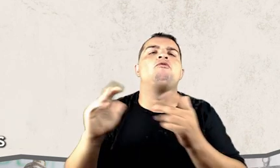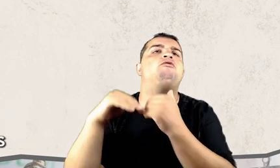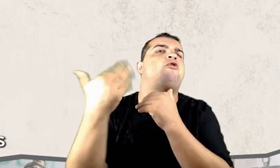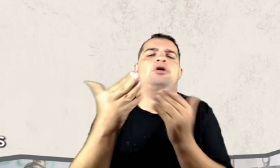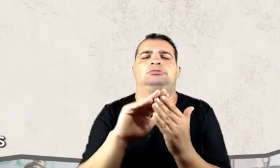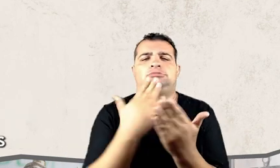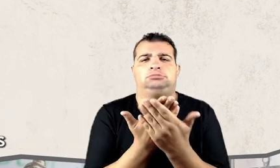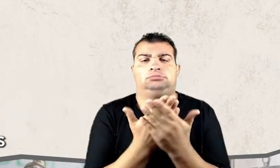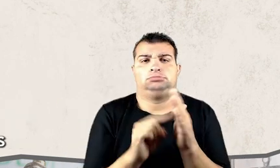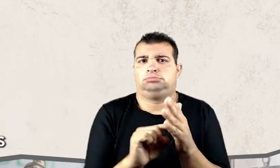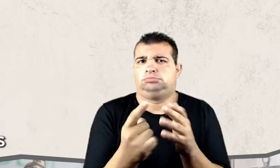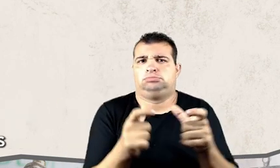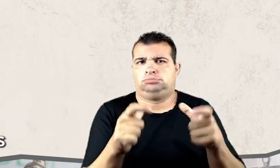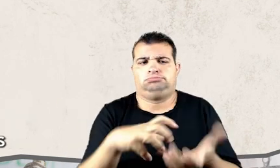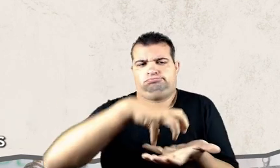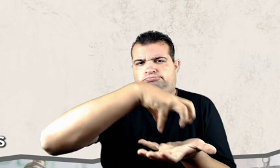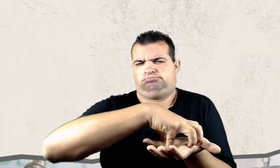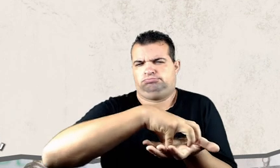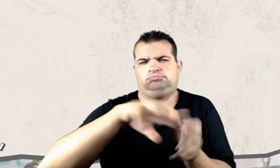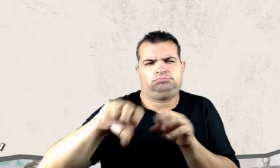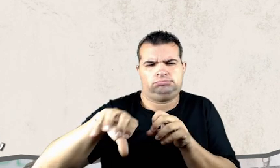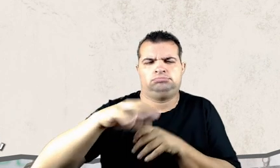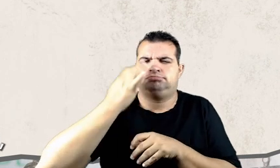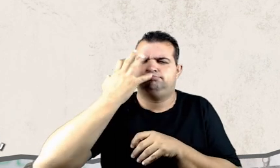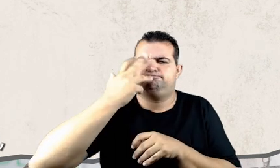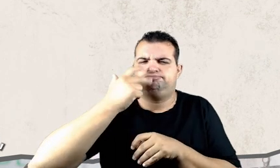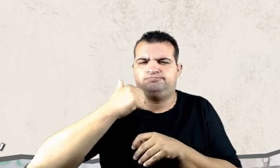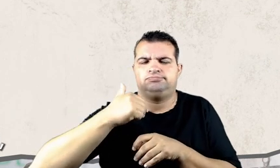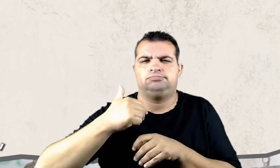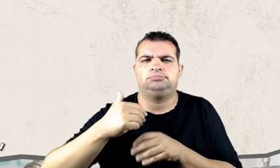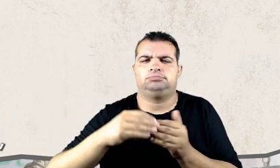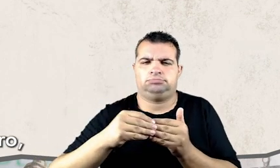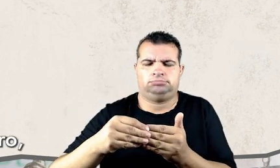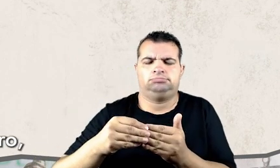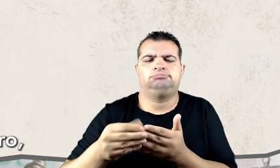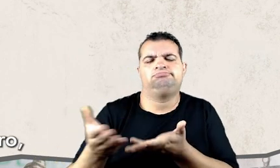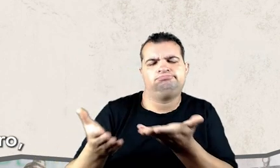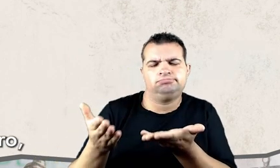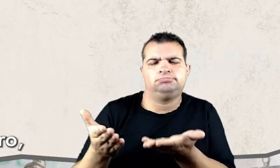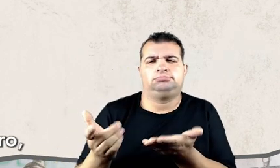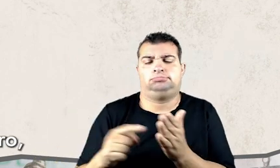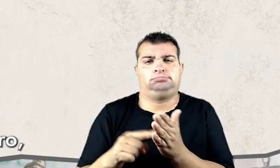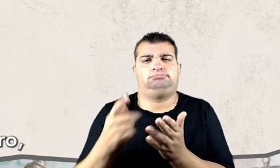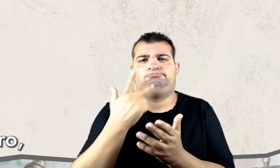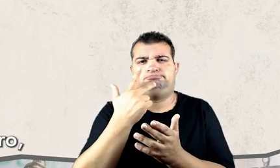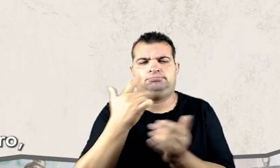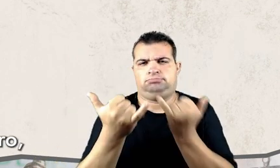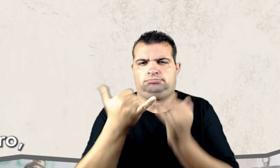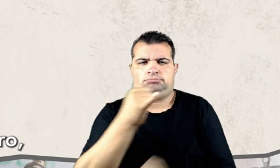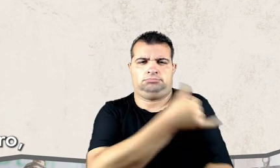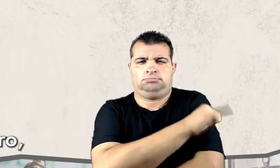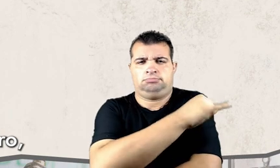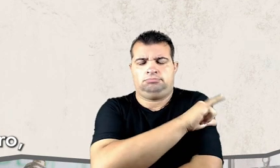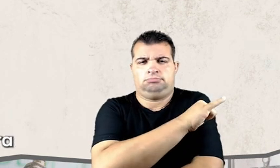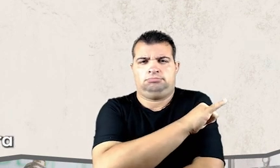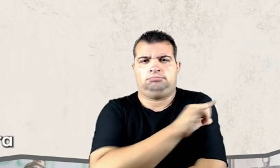escolas. Surgem as primeiras clínicas de orientação infantil, e daí até vale a pena a gente destacar, uma no